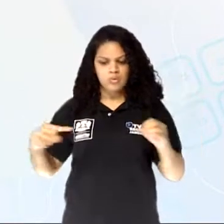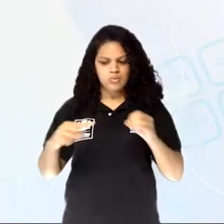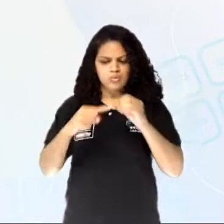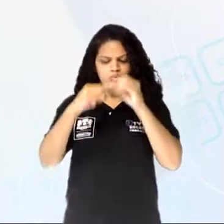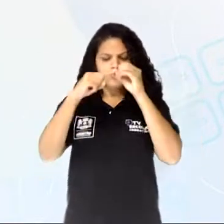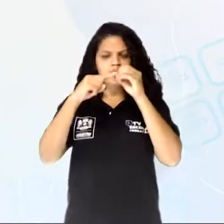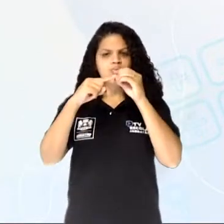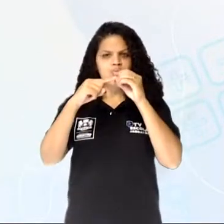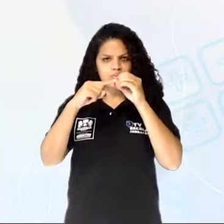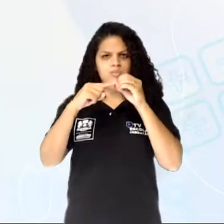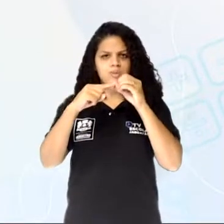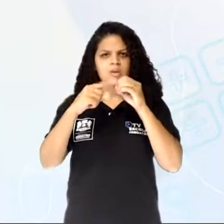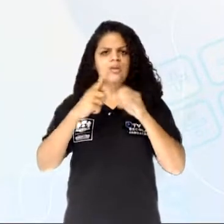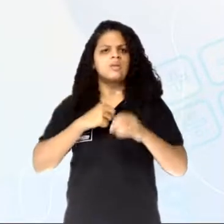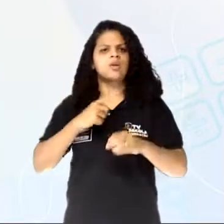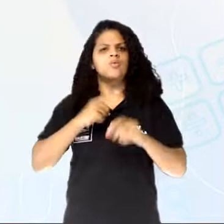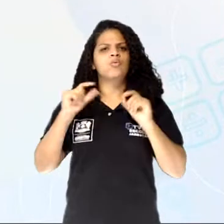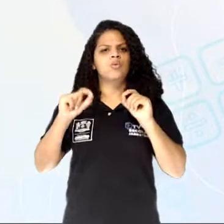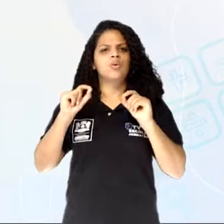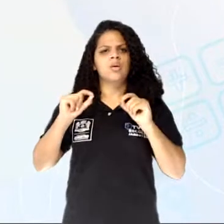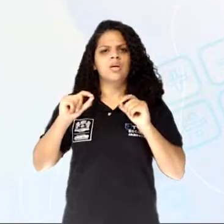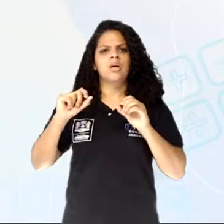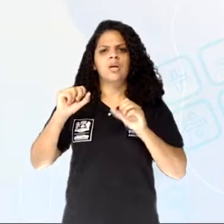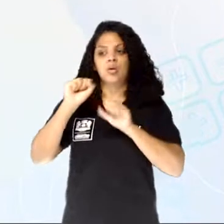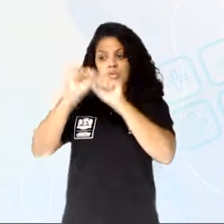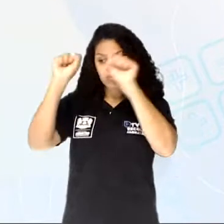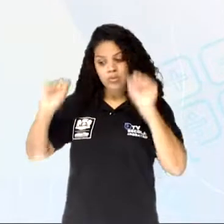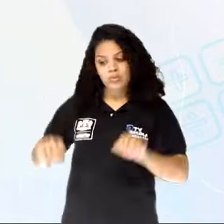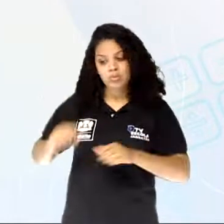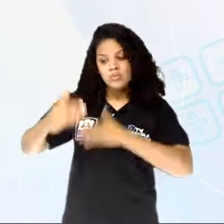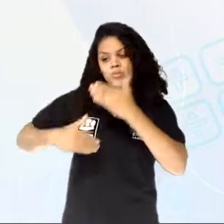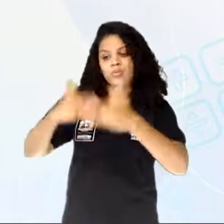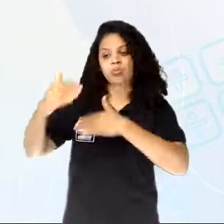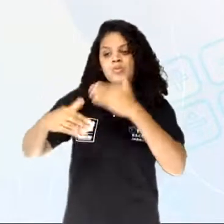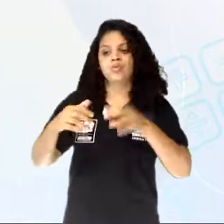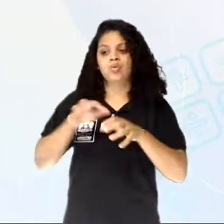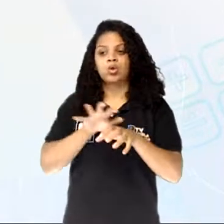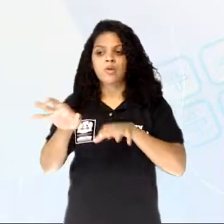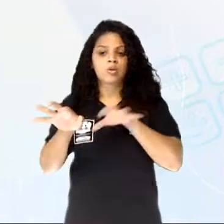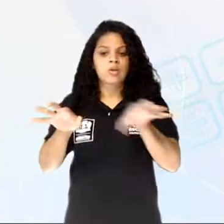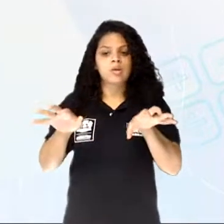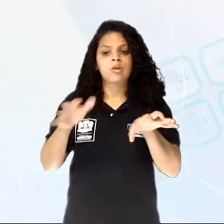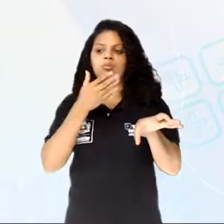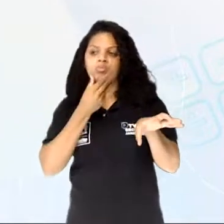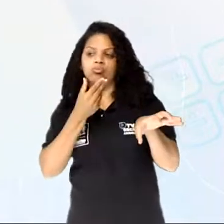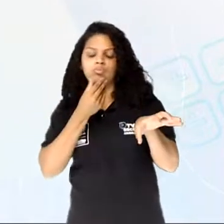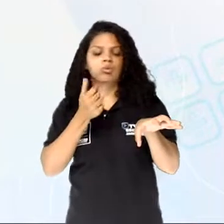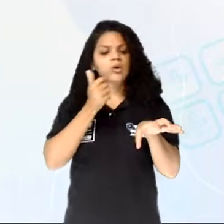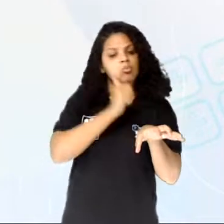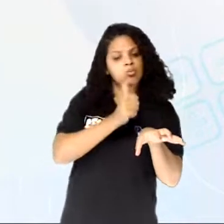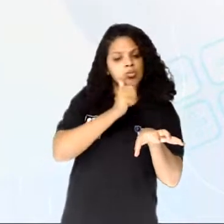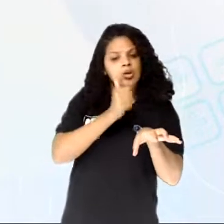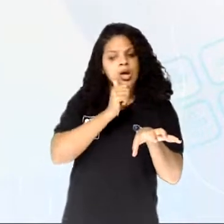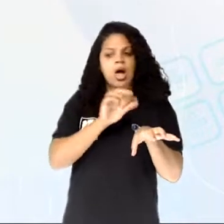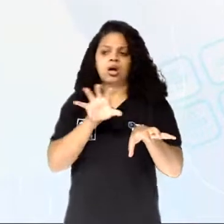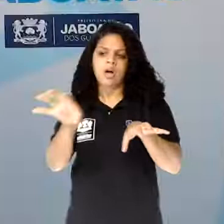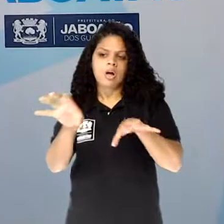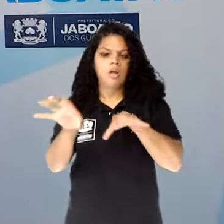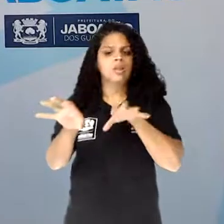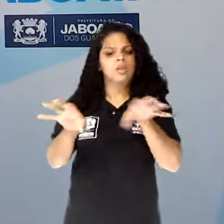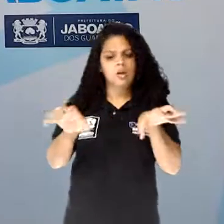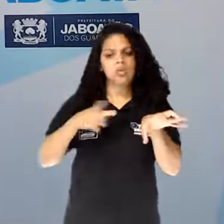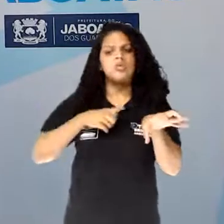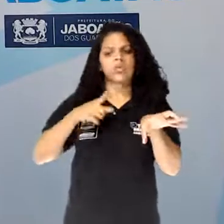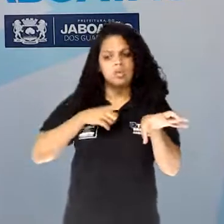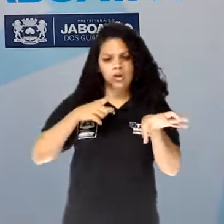assim, possuem um sistema reprodutor dividido em feminino e masculino, tendo cada um